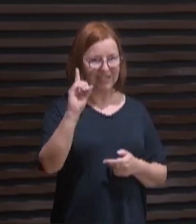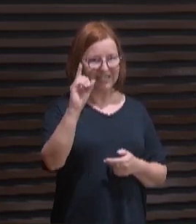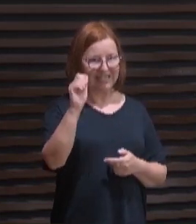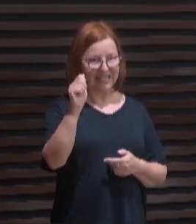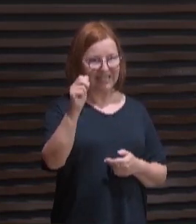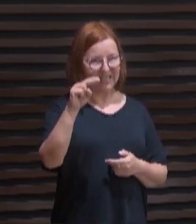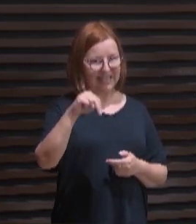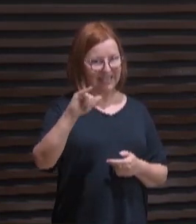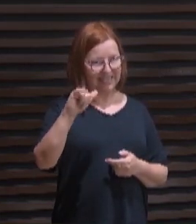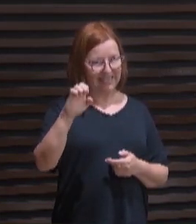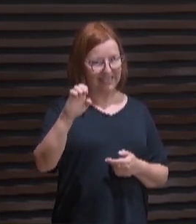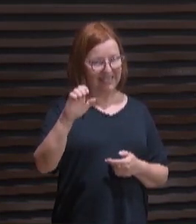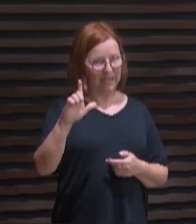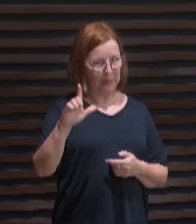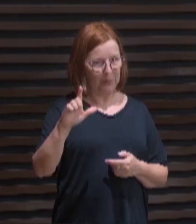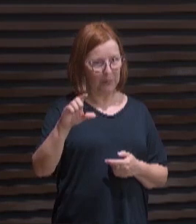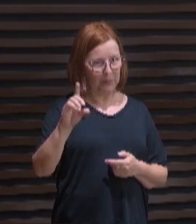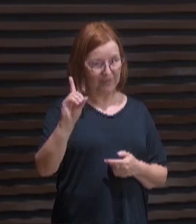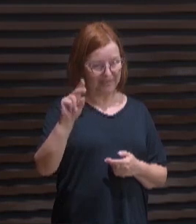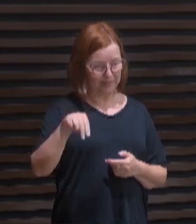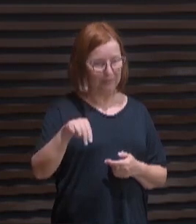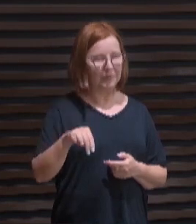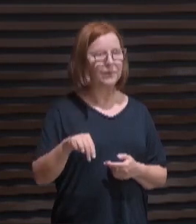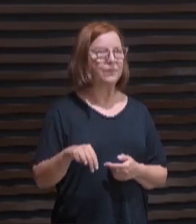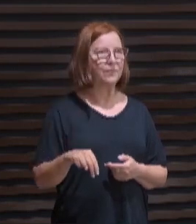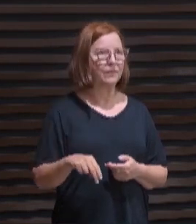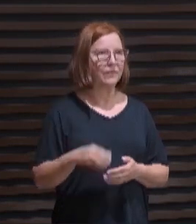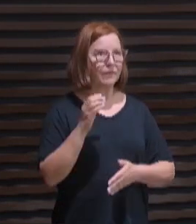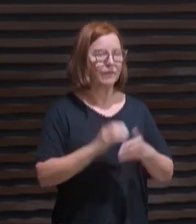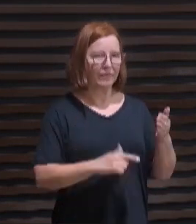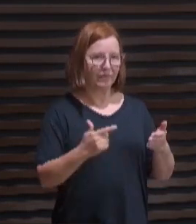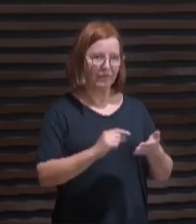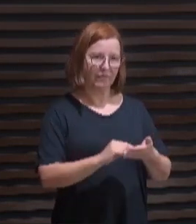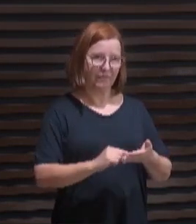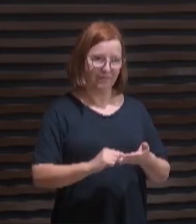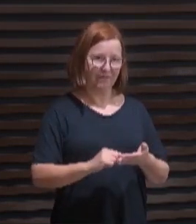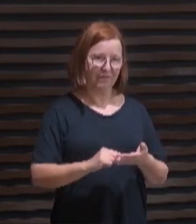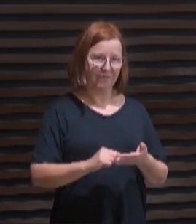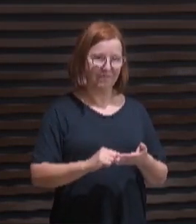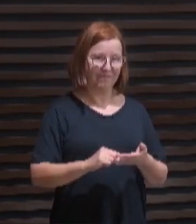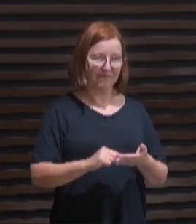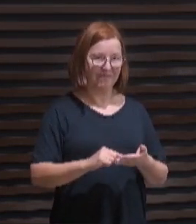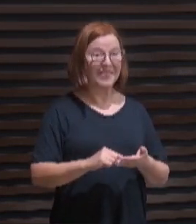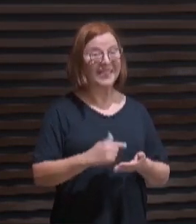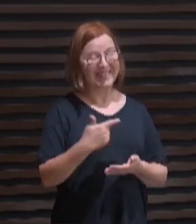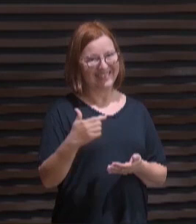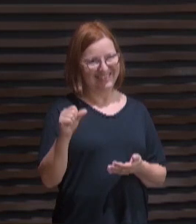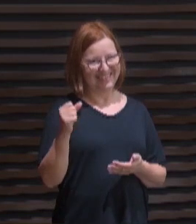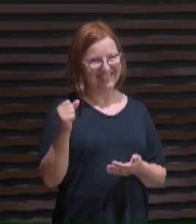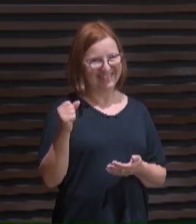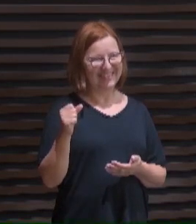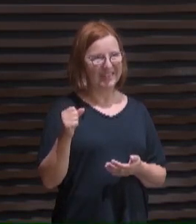aqui, que é Daniel capítulo 2. O verso 28 de Daniel 2, ele está falando com o